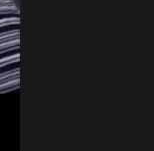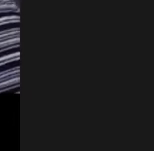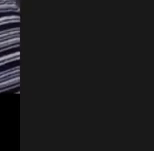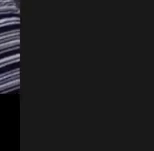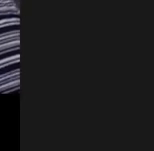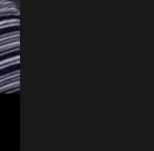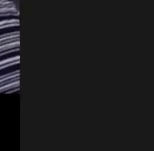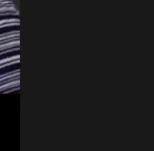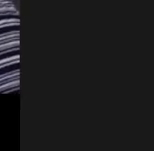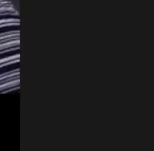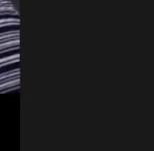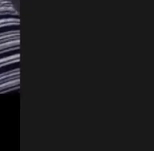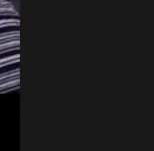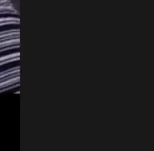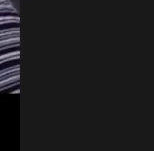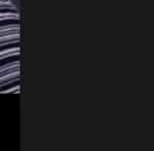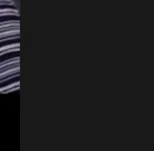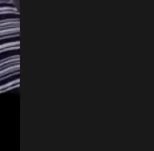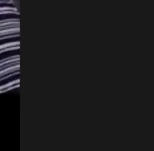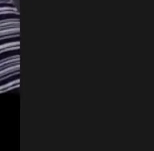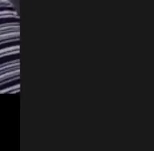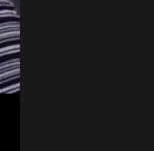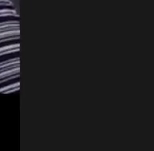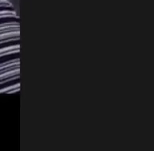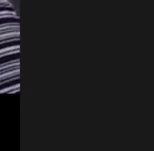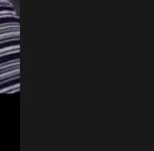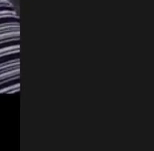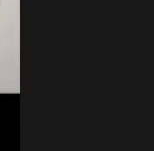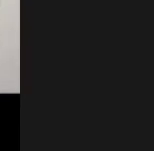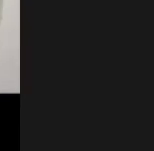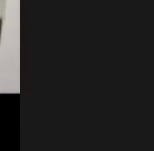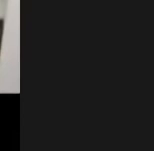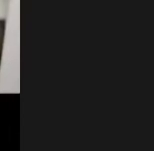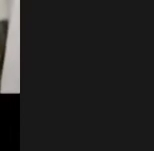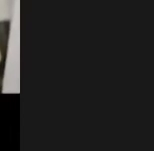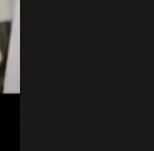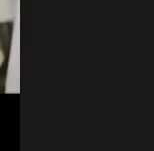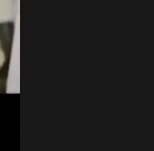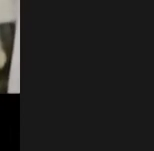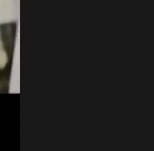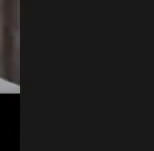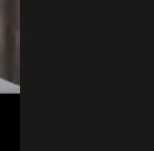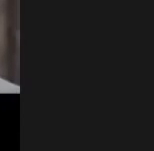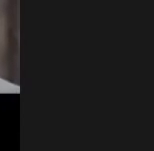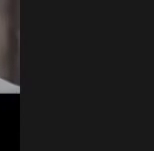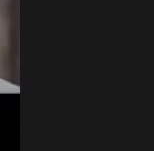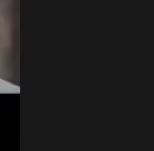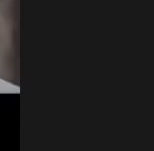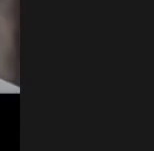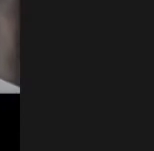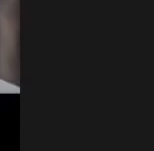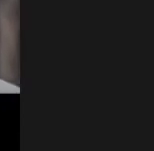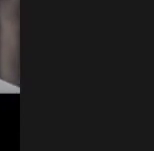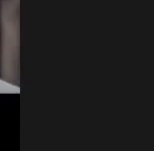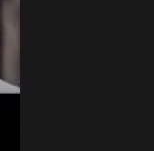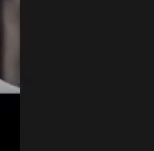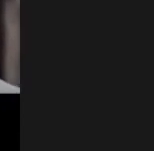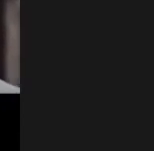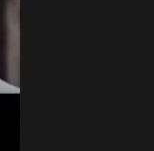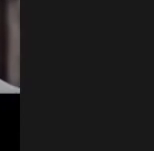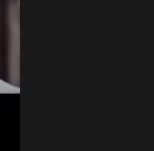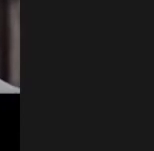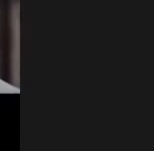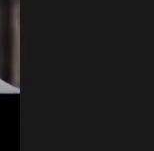parte das grandes empresas. Como princípio, a organização do MAB respeita uma direção coletiva, com